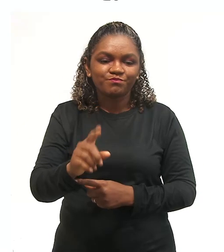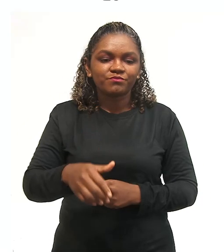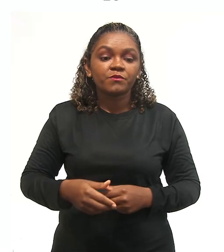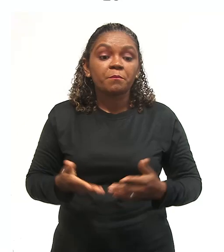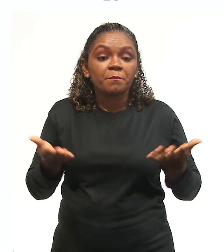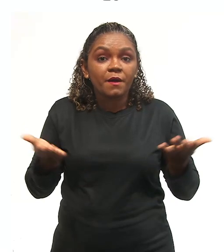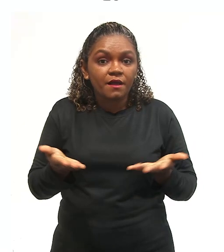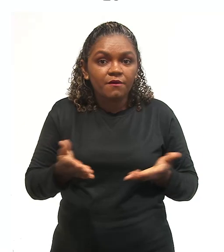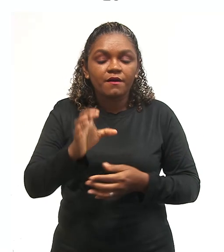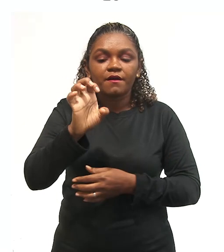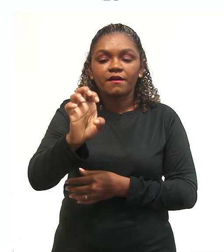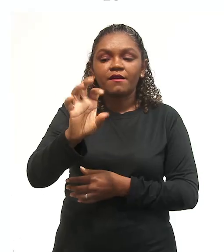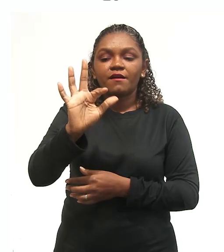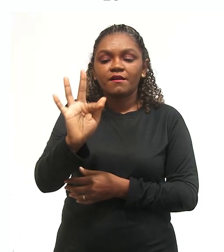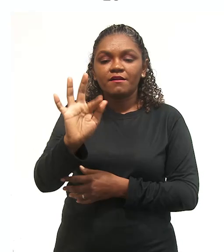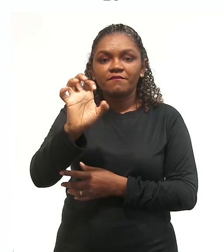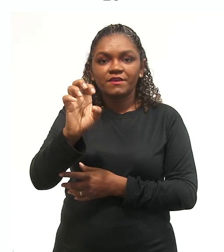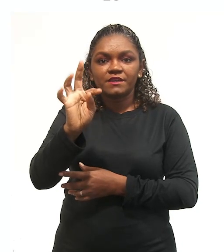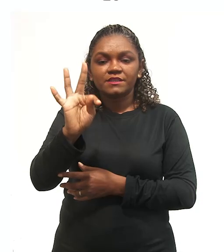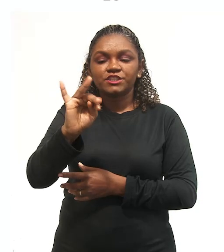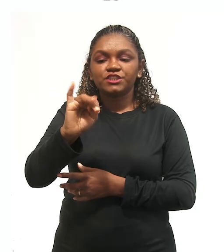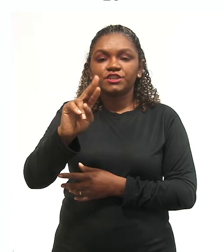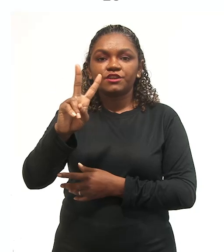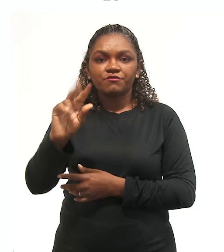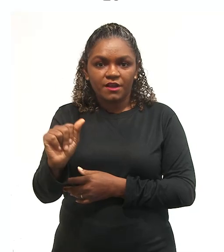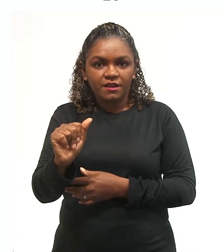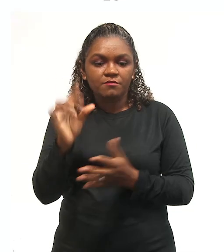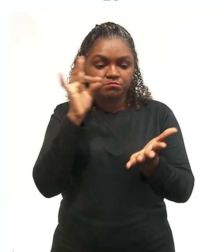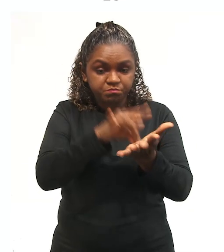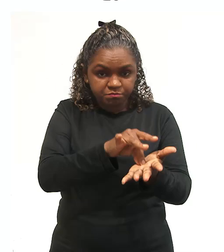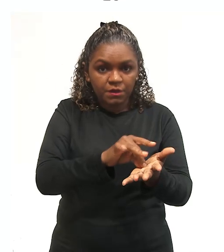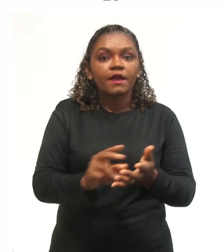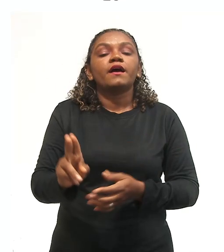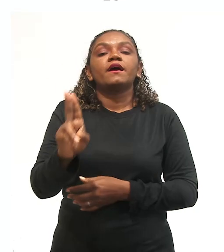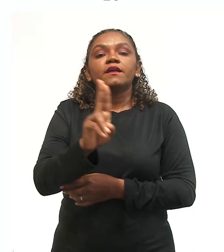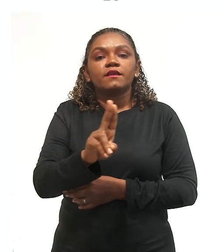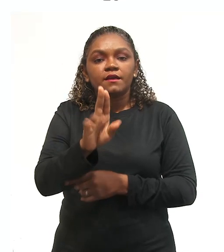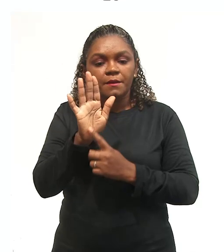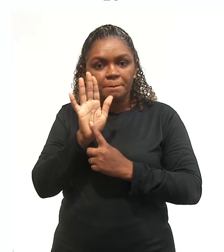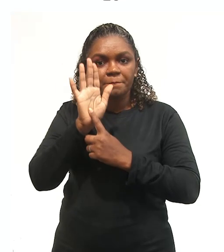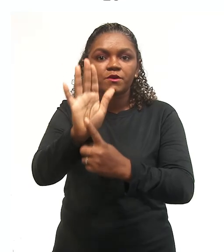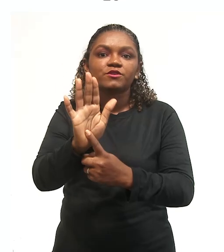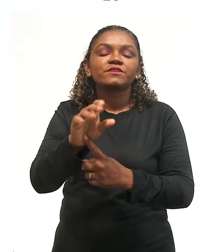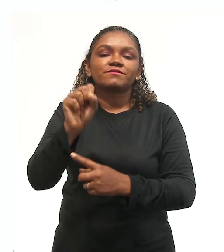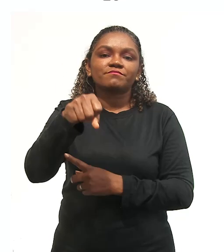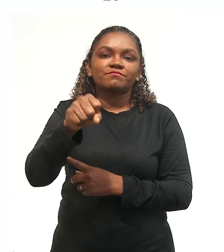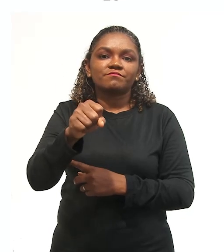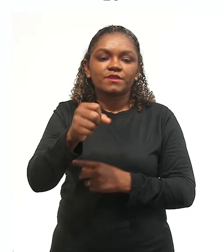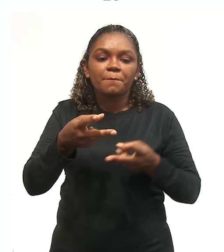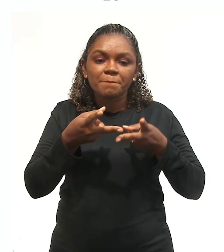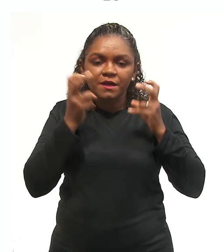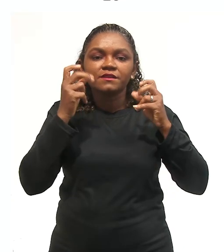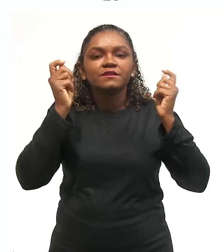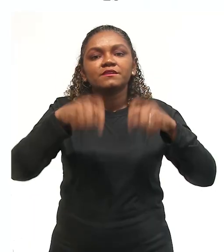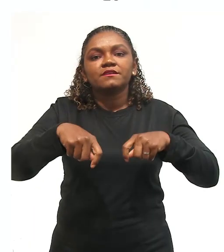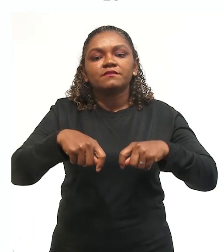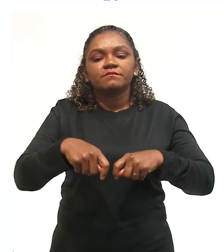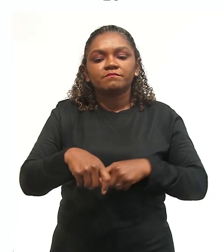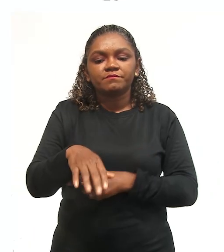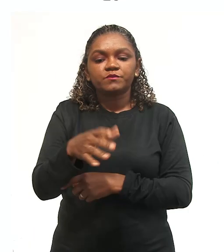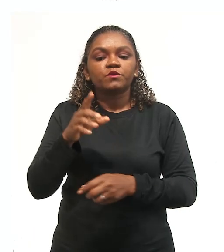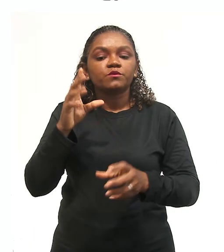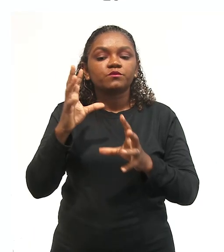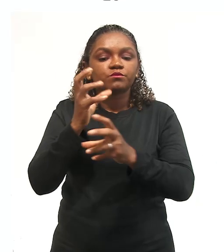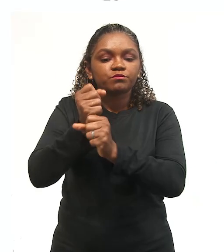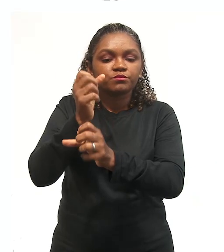efetiva, é a taxa que mostra o rendimento real de um período considerando a capitalização. E